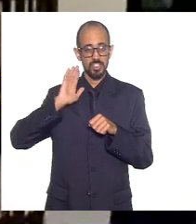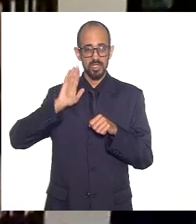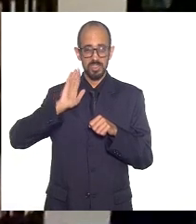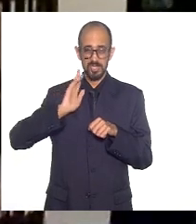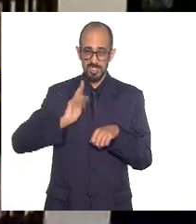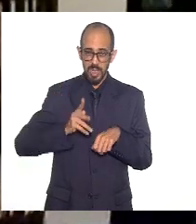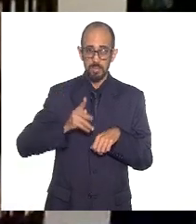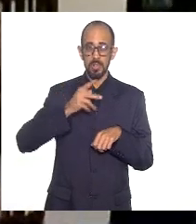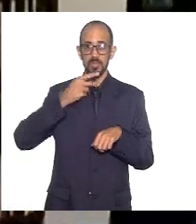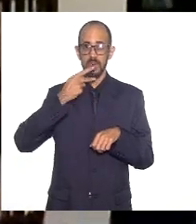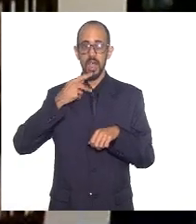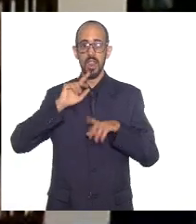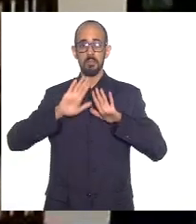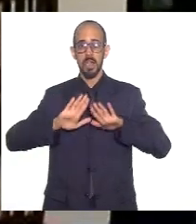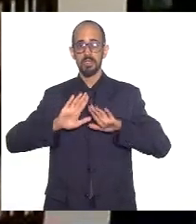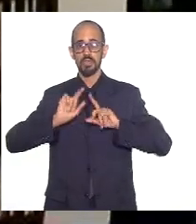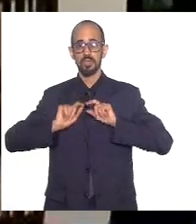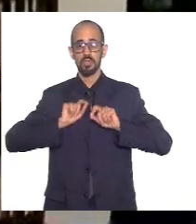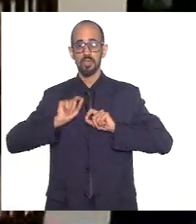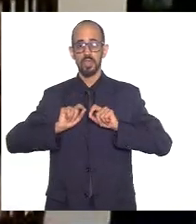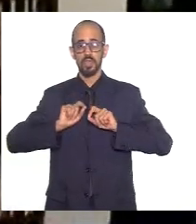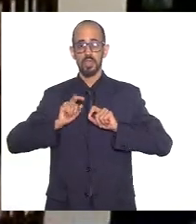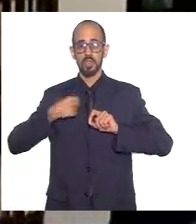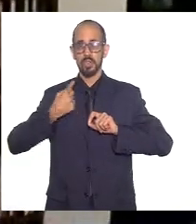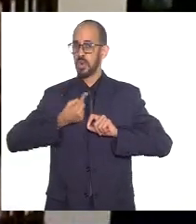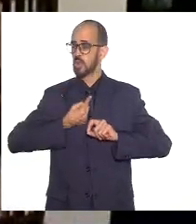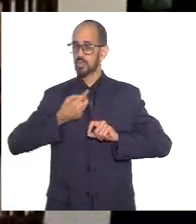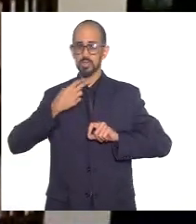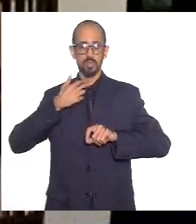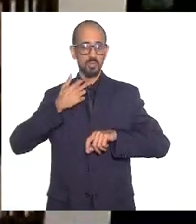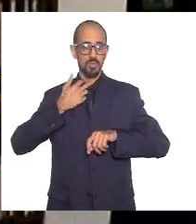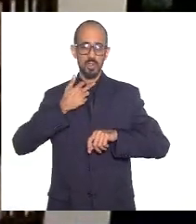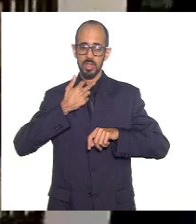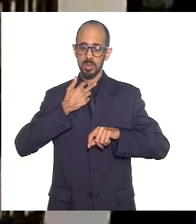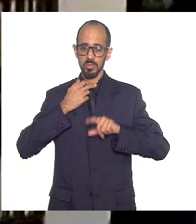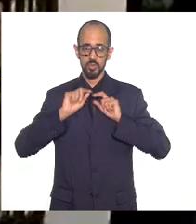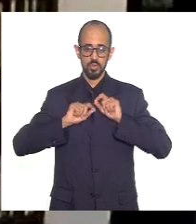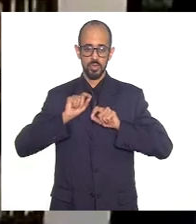mas nós não podemos continuar